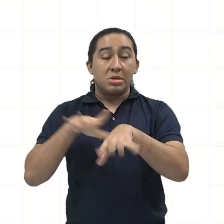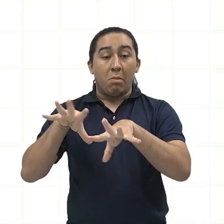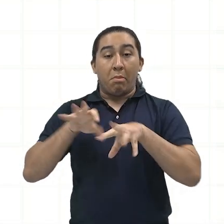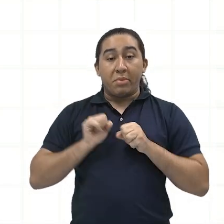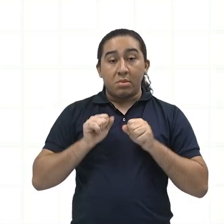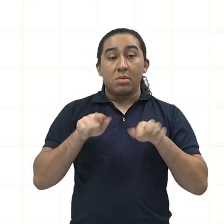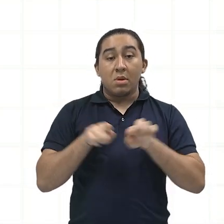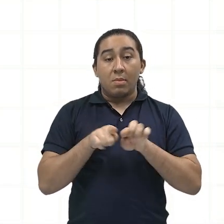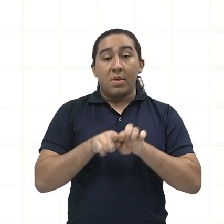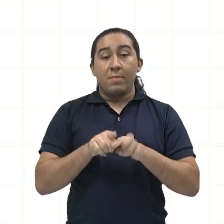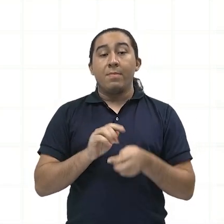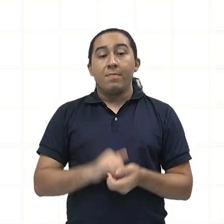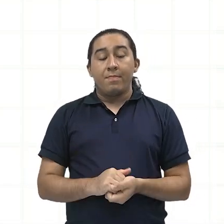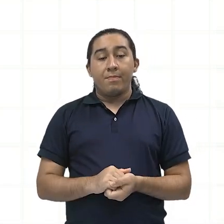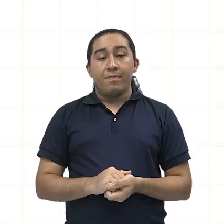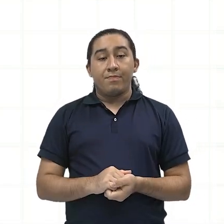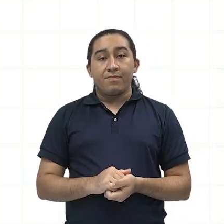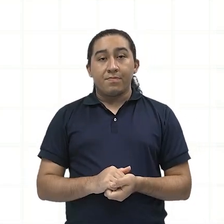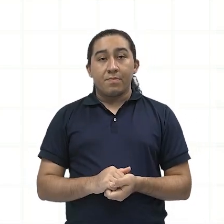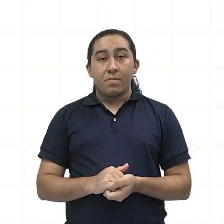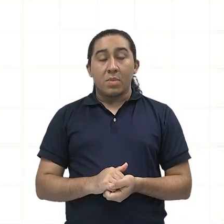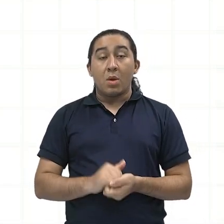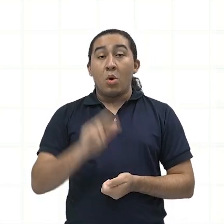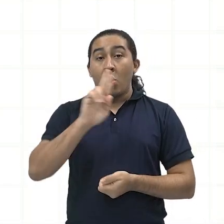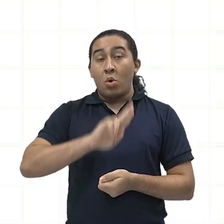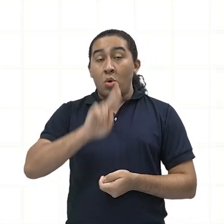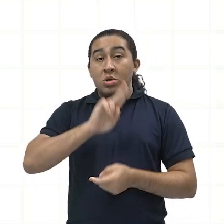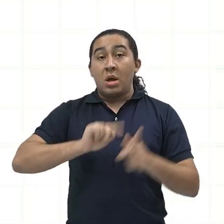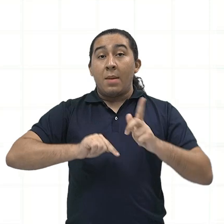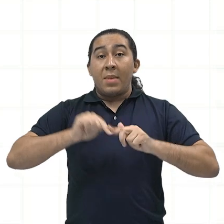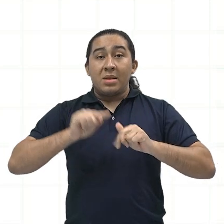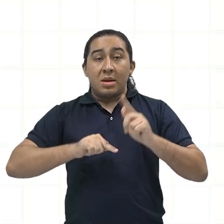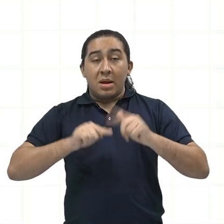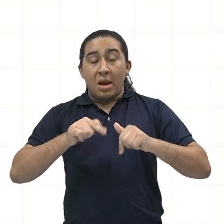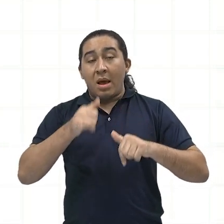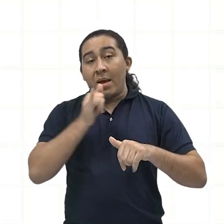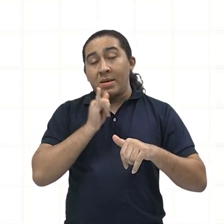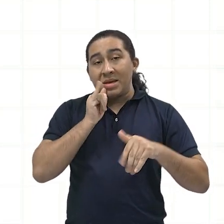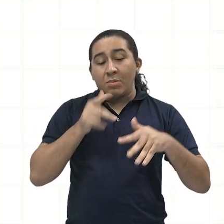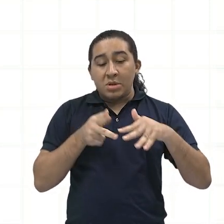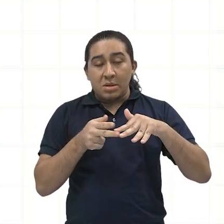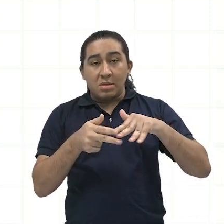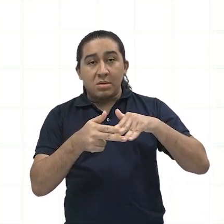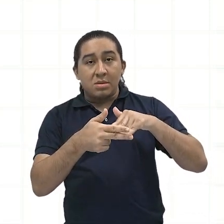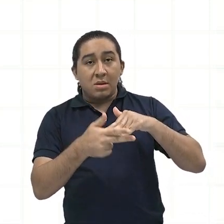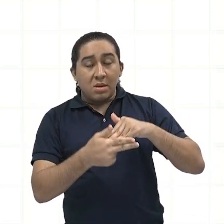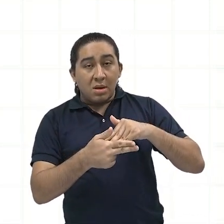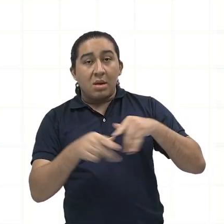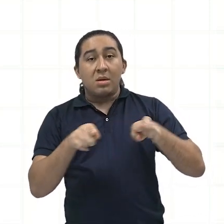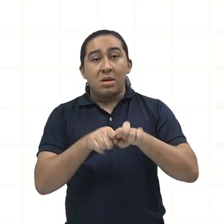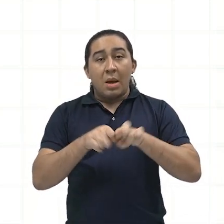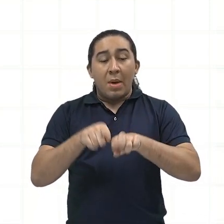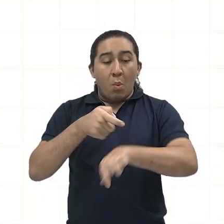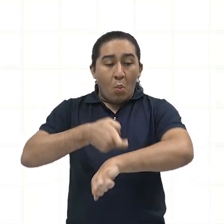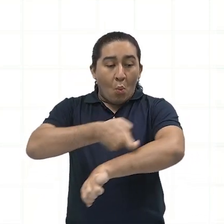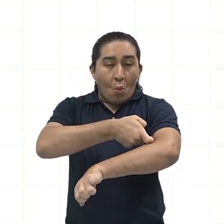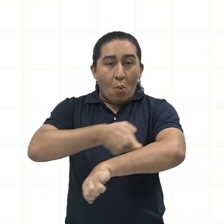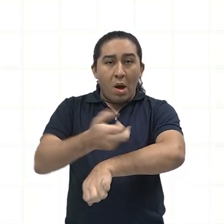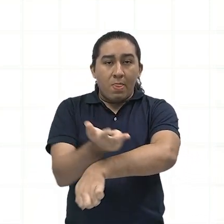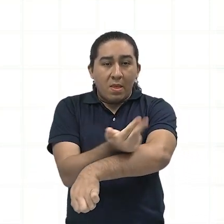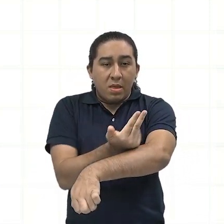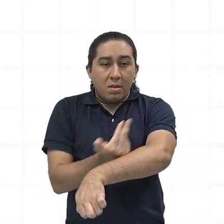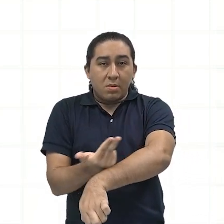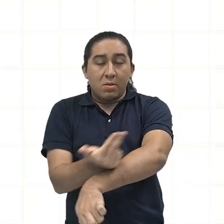gente, instrumentos sem esterilização, manicure, tatuagem, piercing. Quando você entra em contato